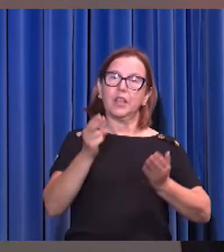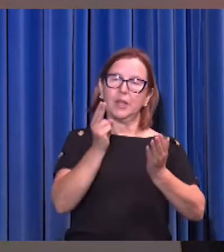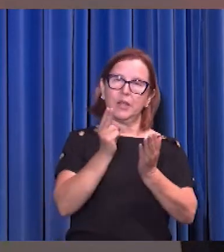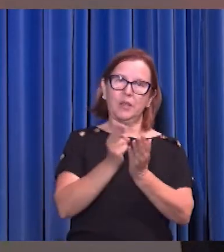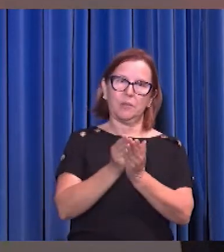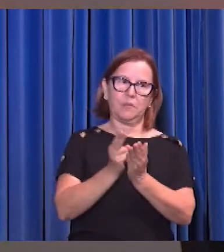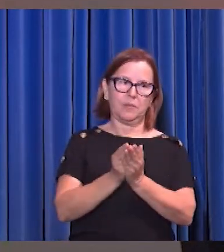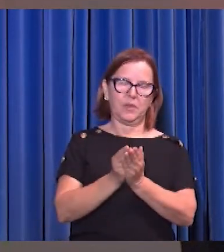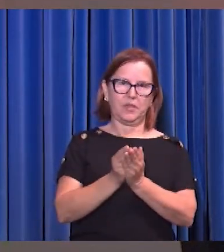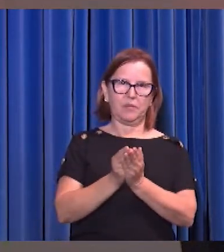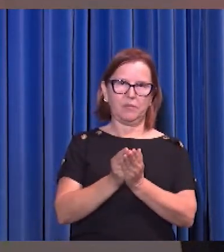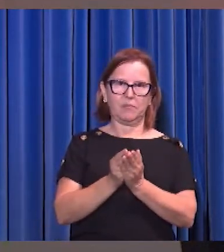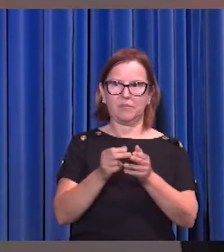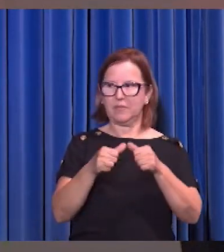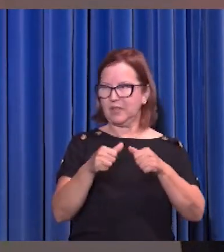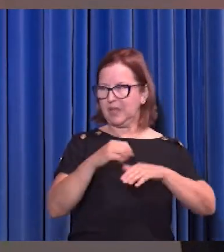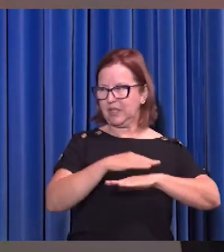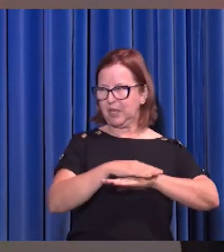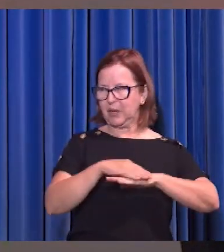diante dessa conversa,